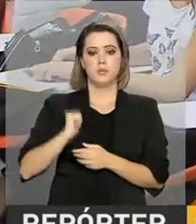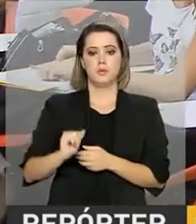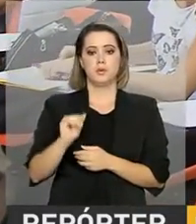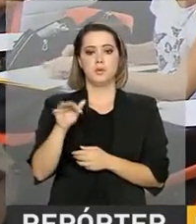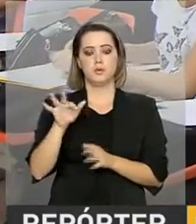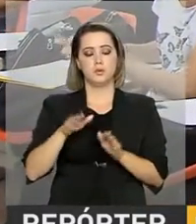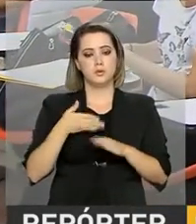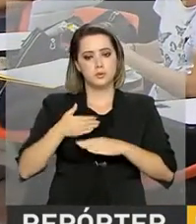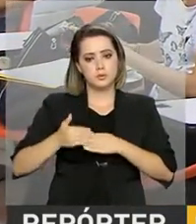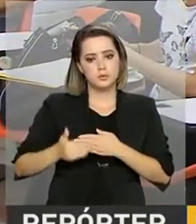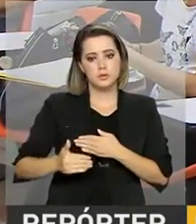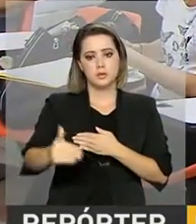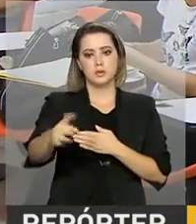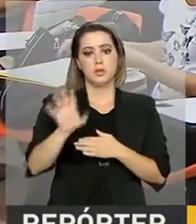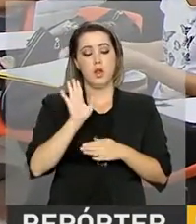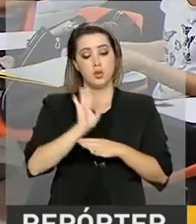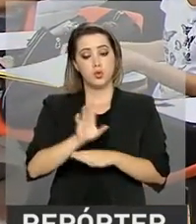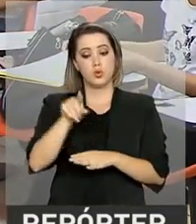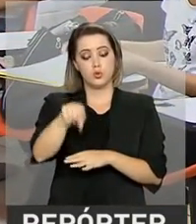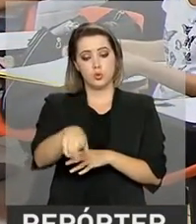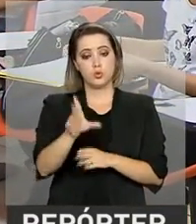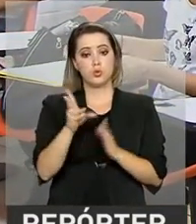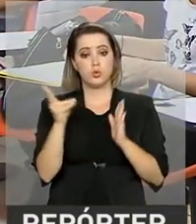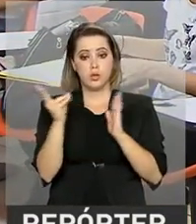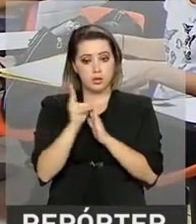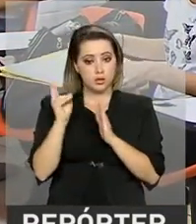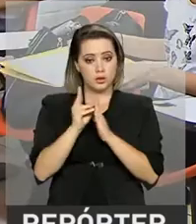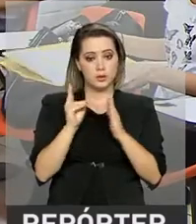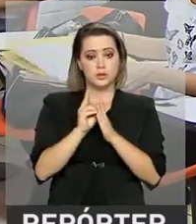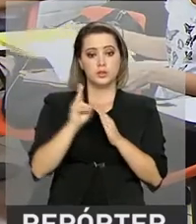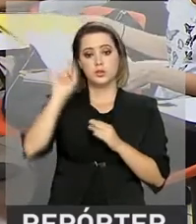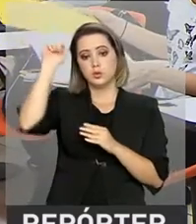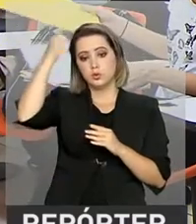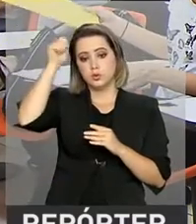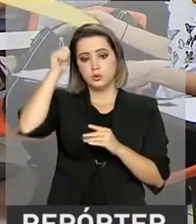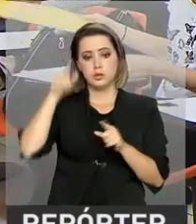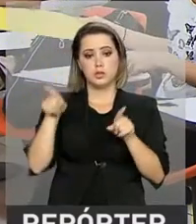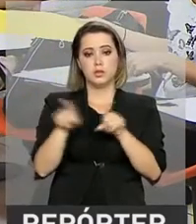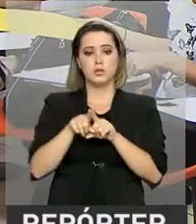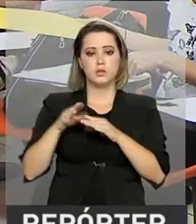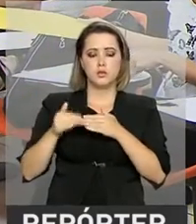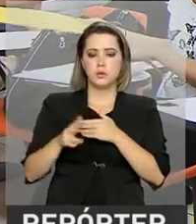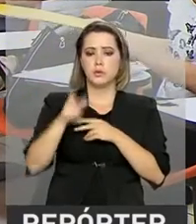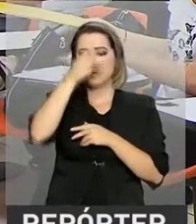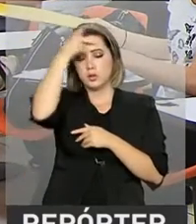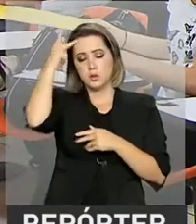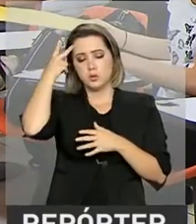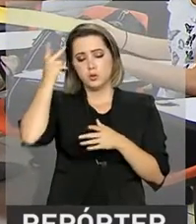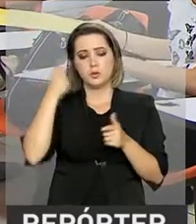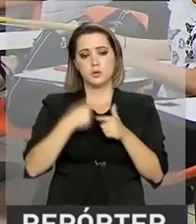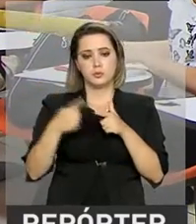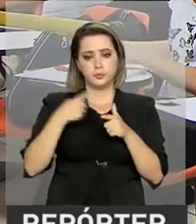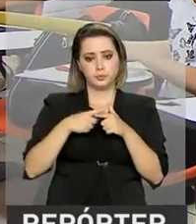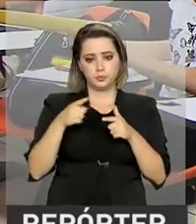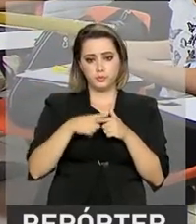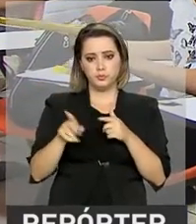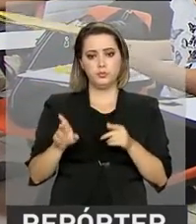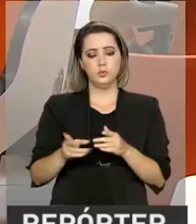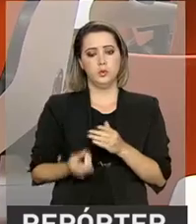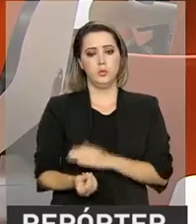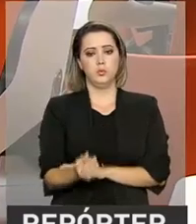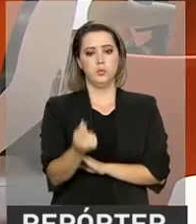indígenas silom bolas e estudantes em situação de vulnerabilidade uma bolsa de até 900 reais para ajudar nos custos da